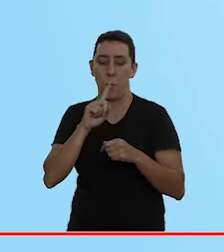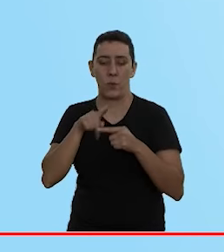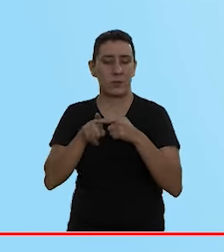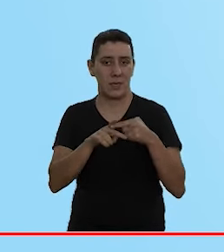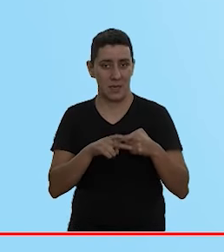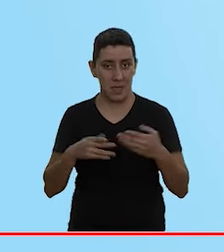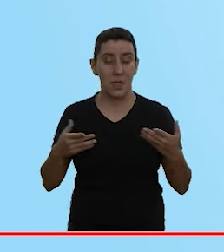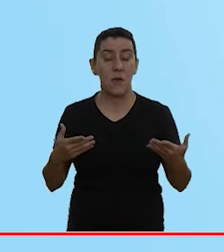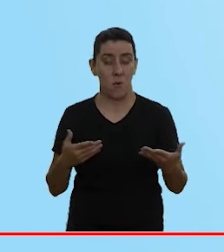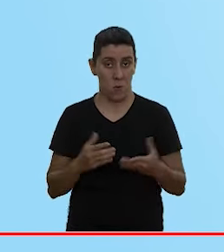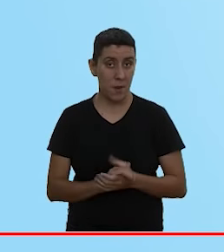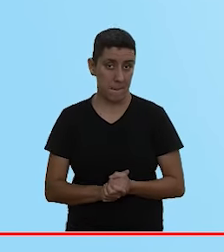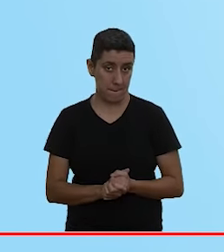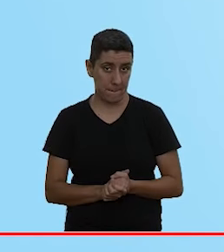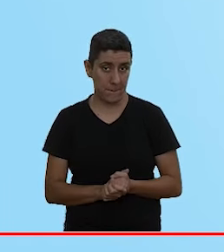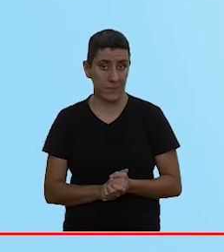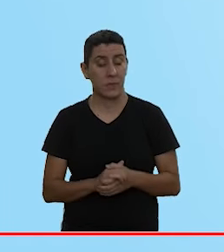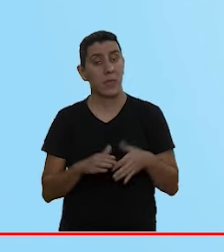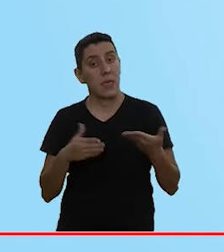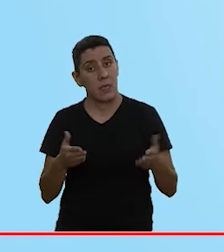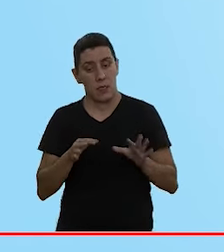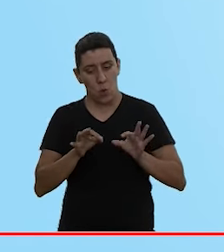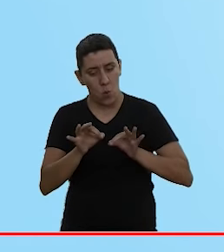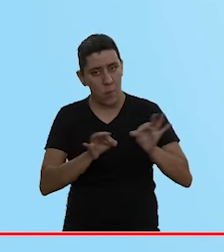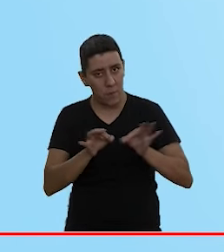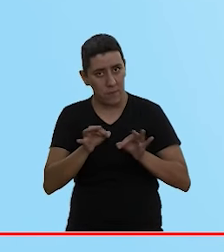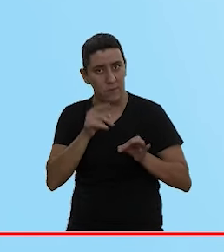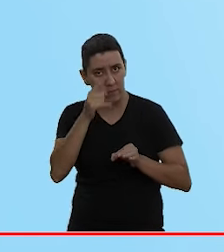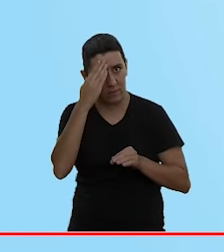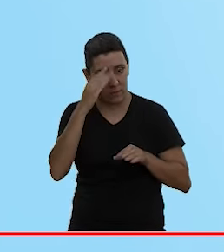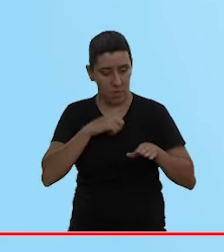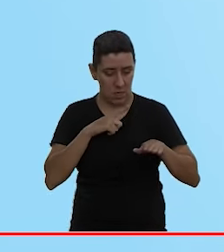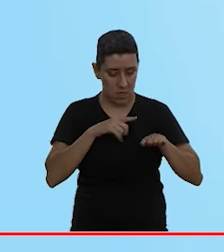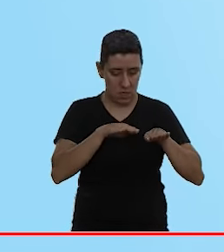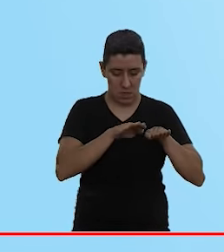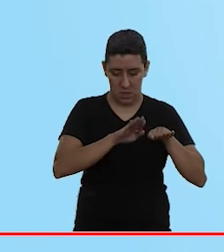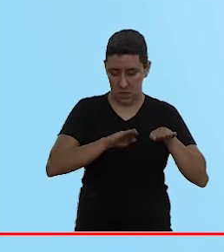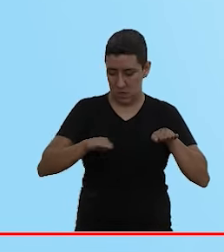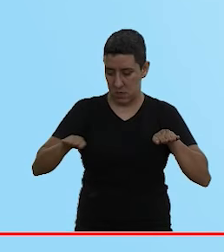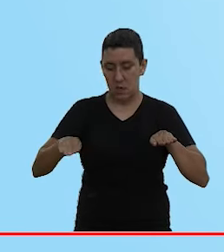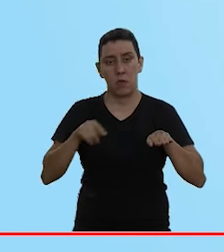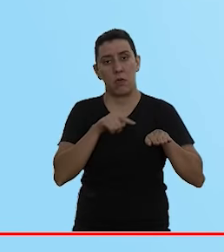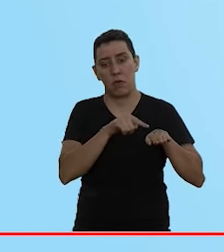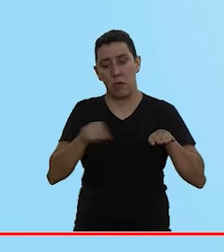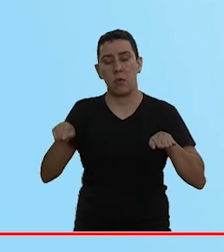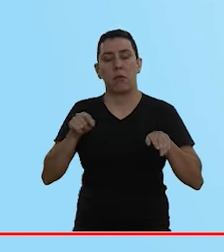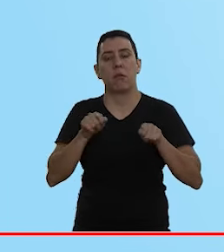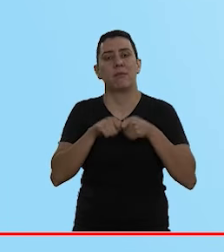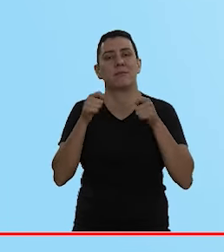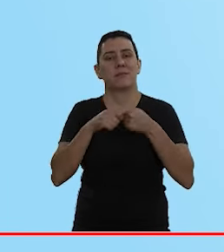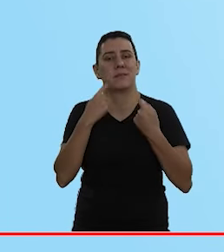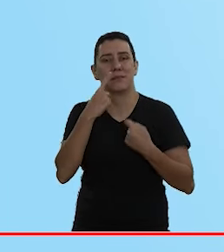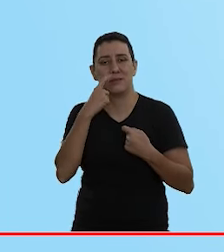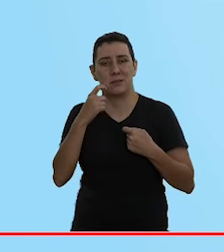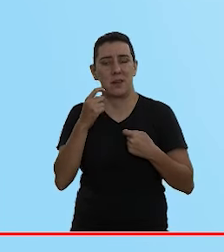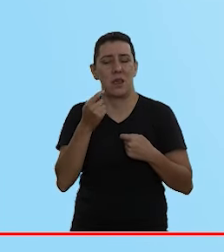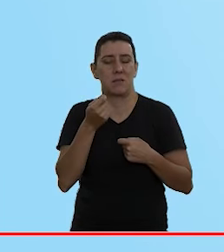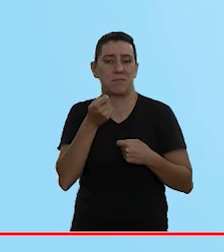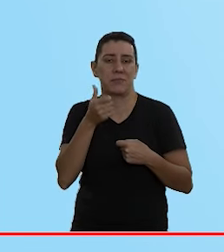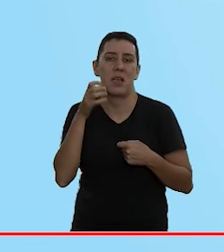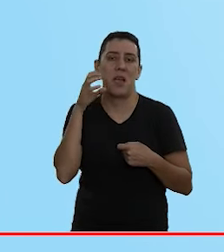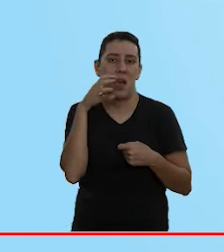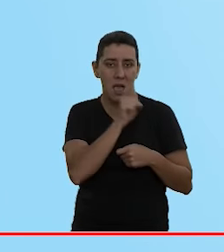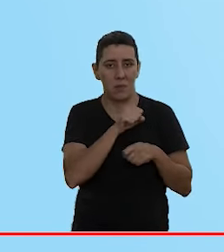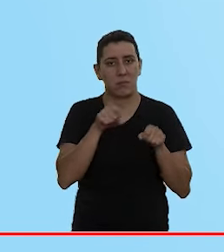Então, mesmo que os módulos estivessem em condições de degradação acelerada, né, em condições propícias para que houvesse